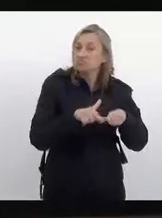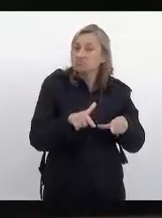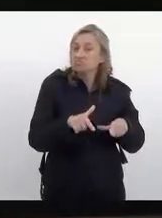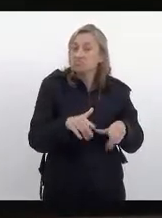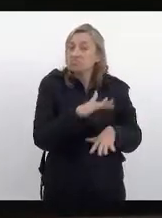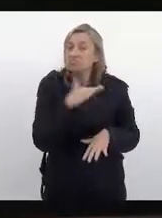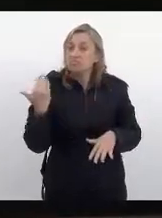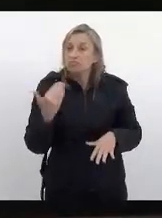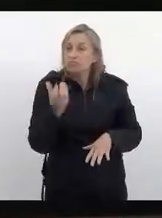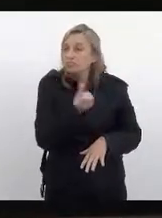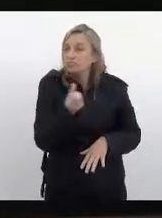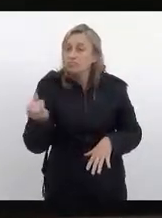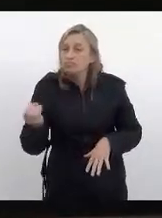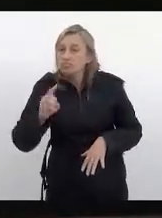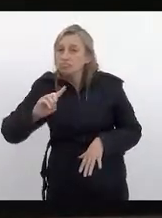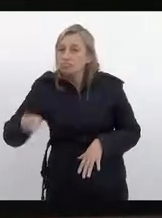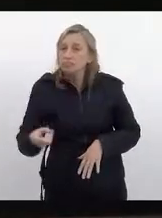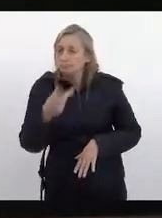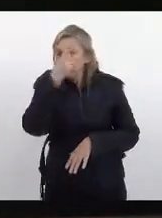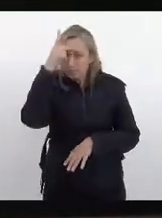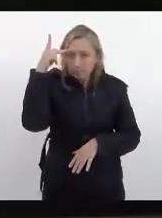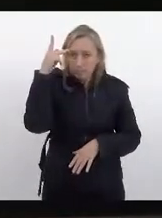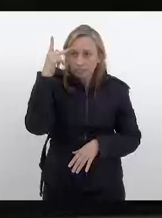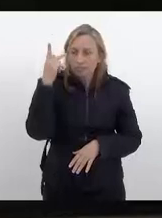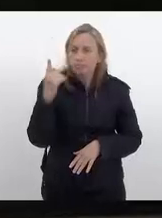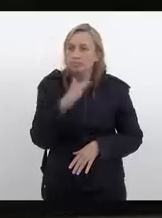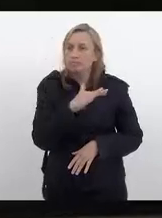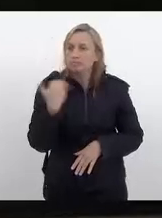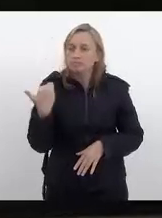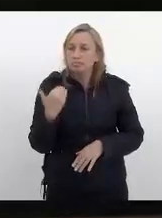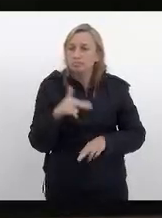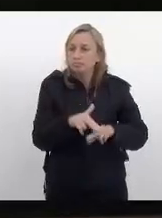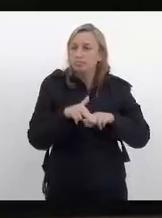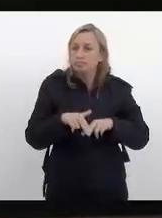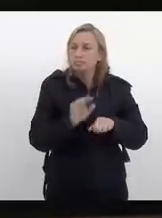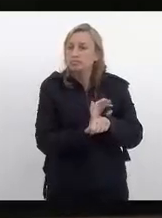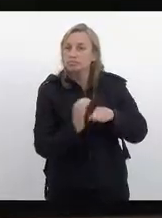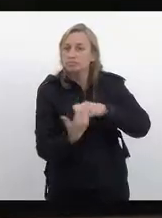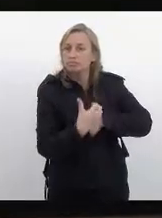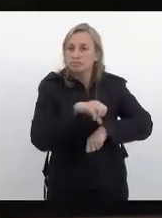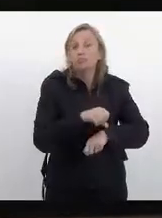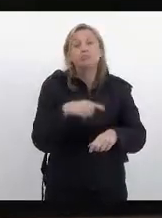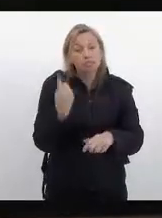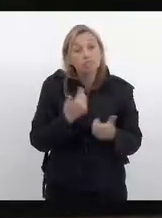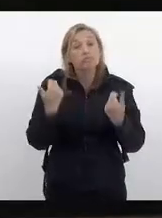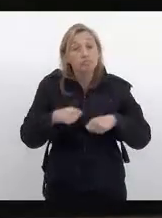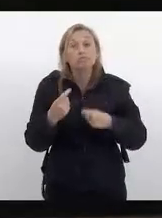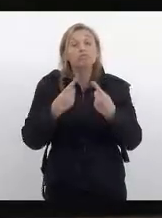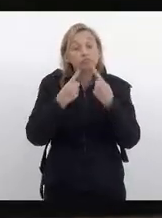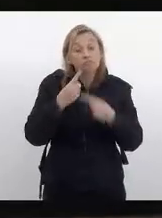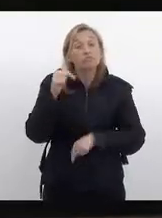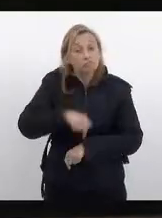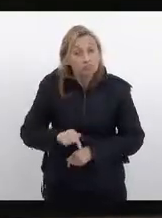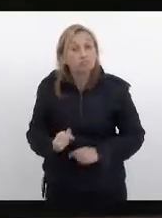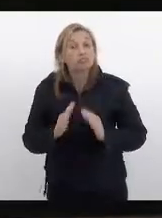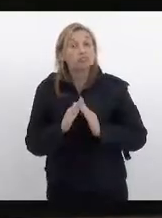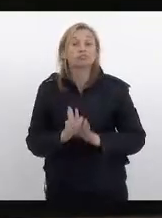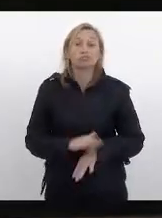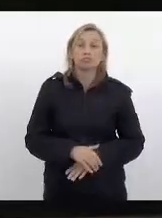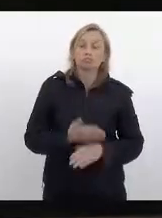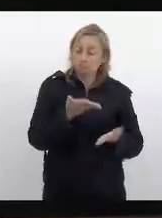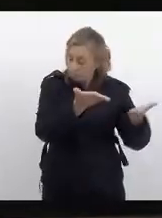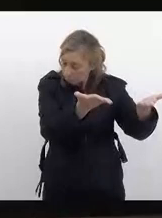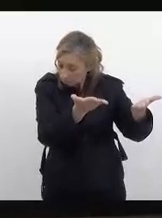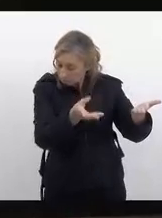que tá morrendo de 600 mil pessoas que morreram por covide e nós precisamos debater isso aqui dentro da casa